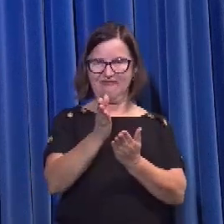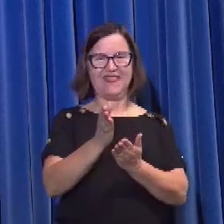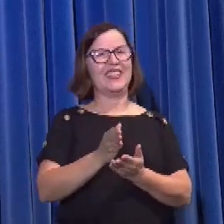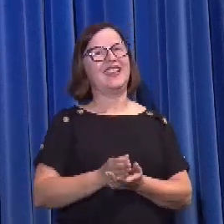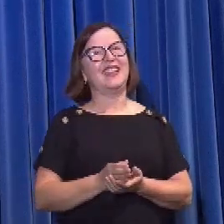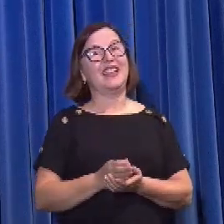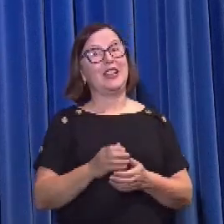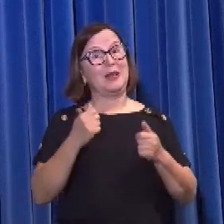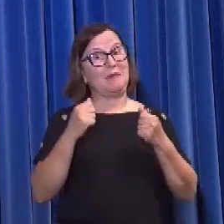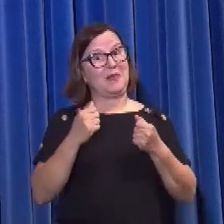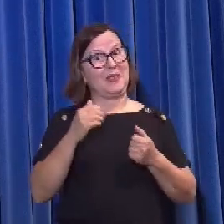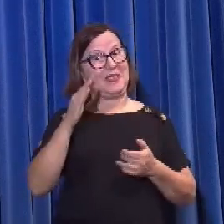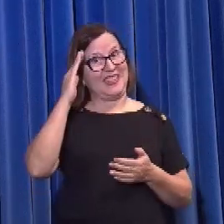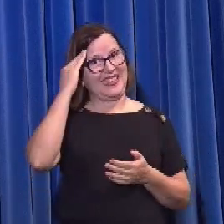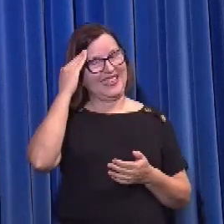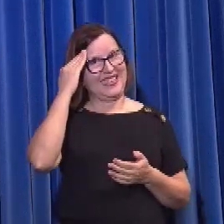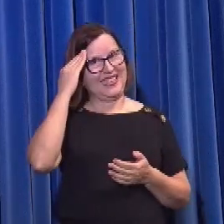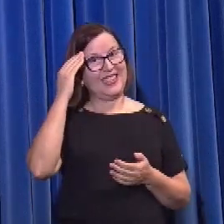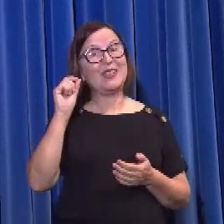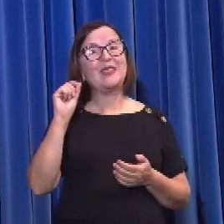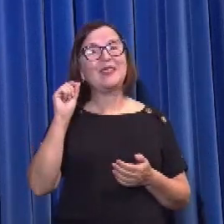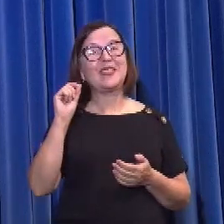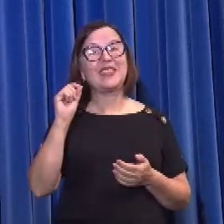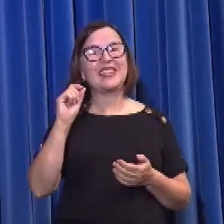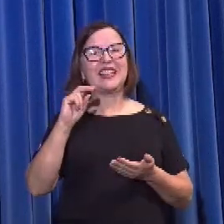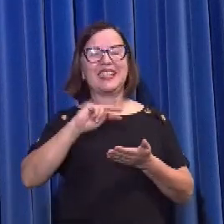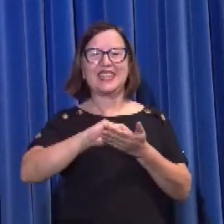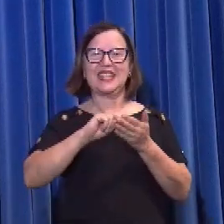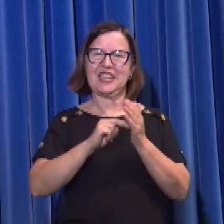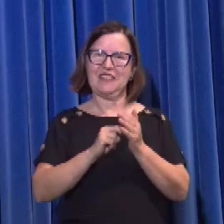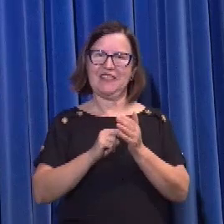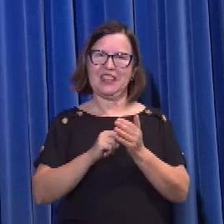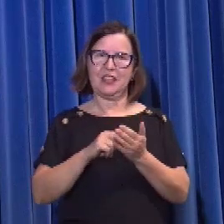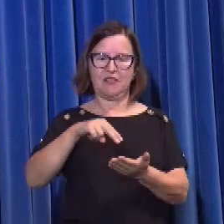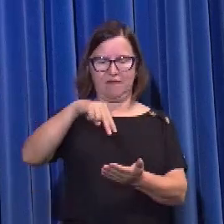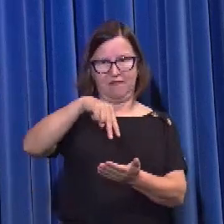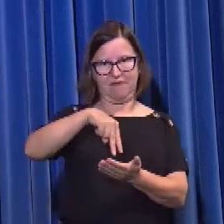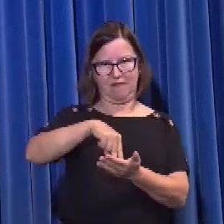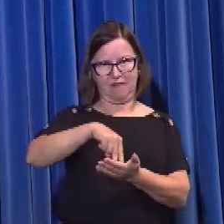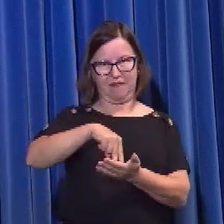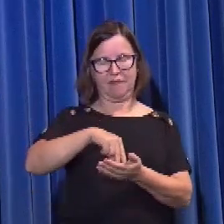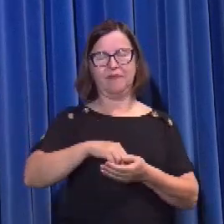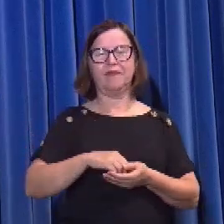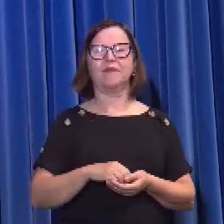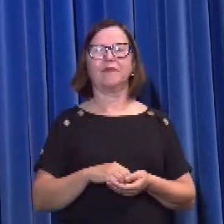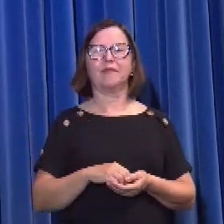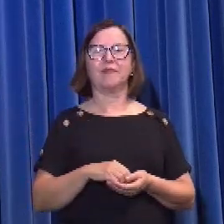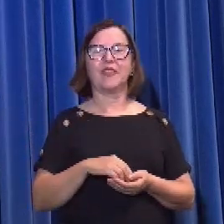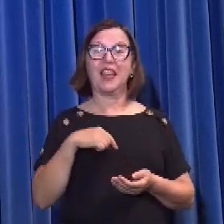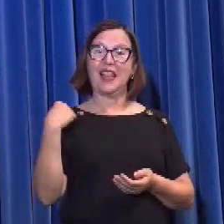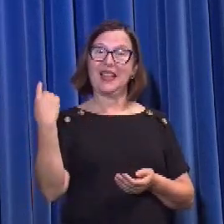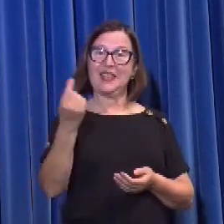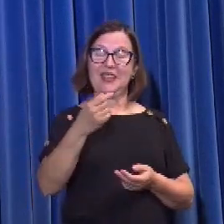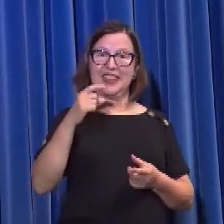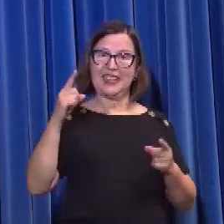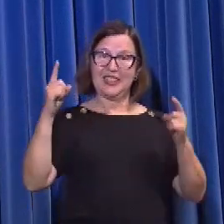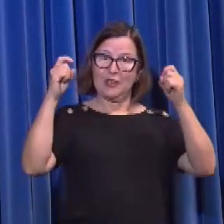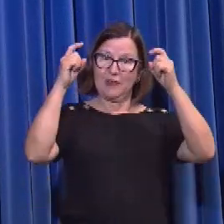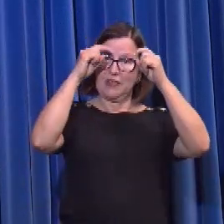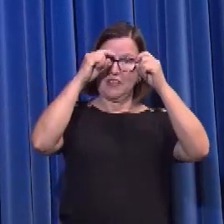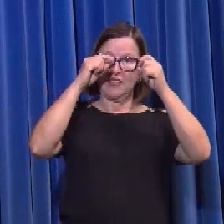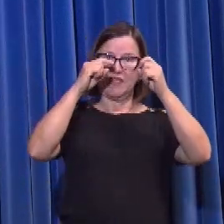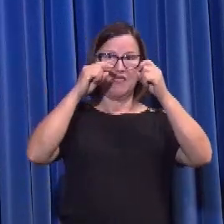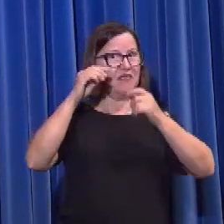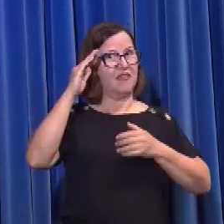precisamos entender o que é perseverança. A nossa dificuldade é que nós não